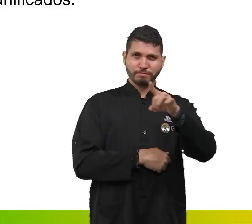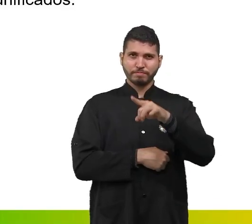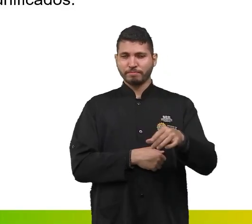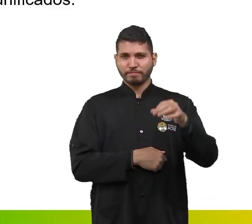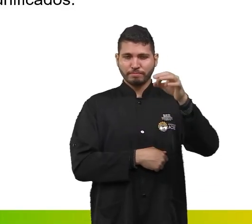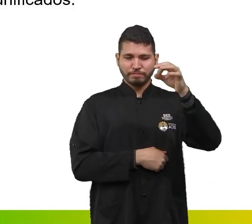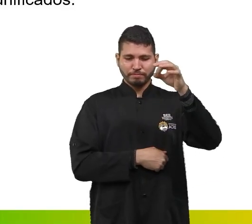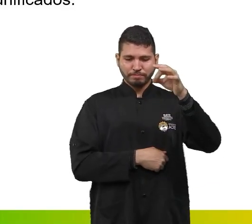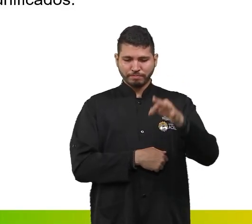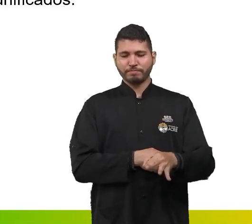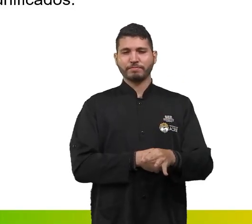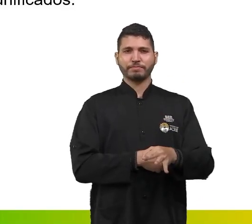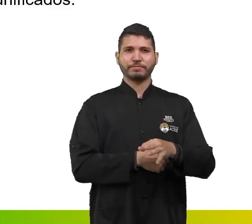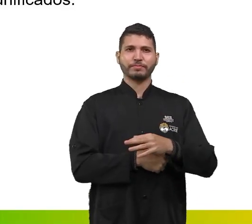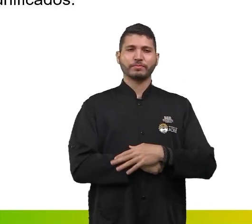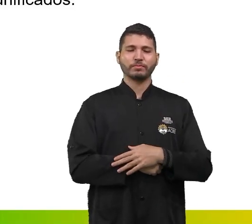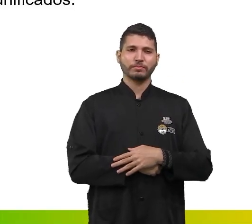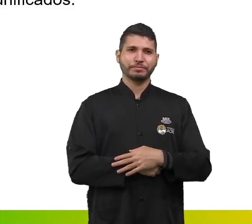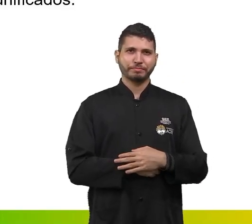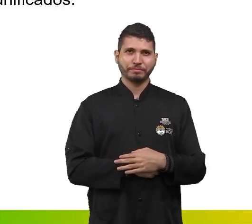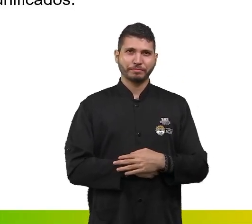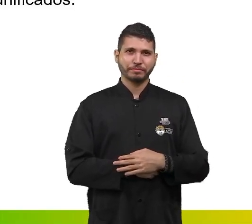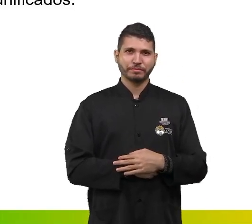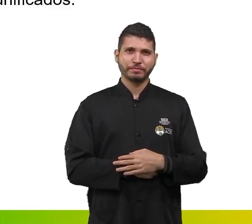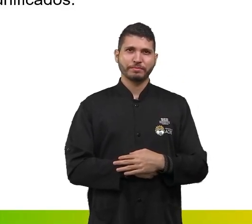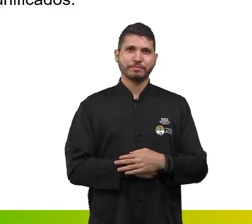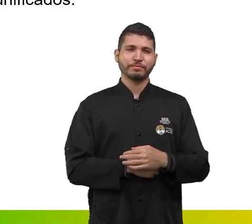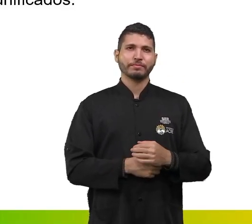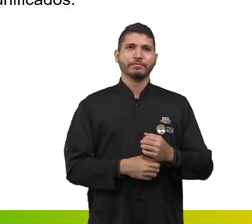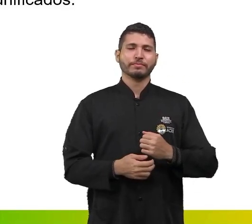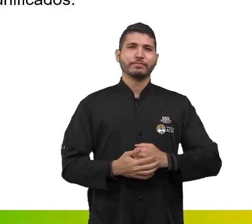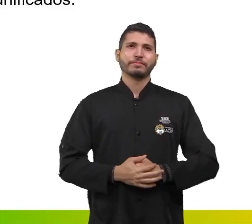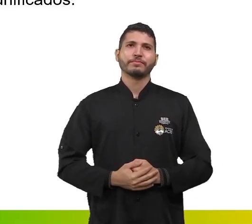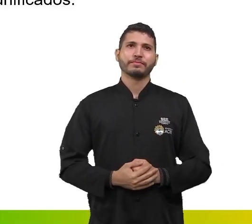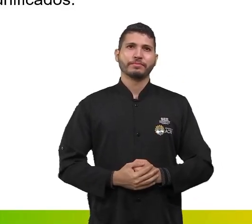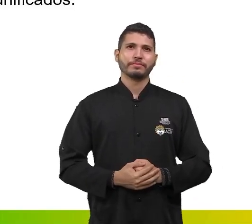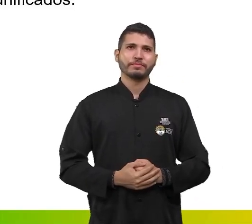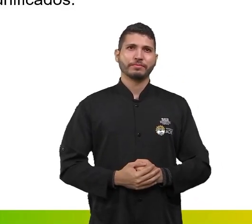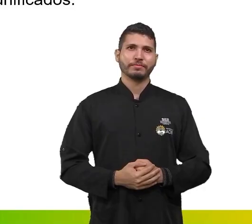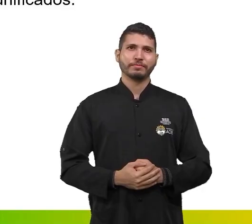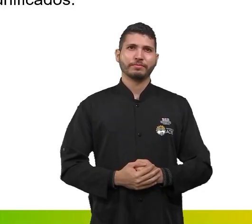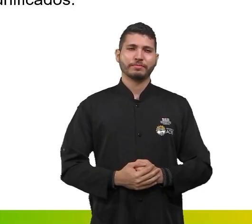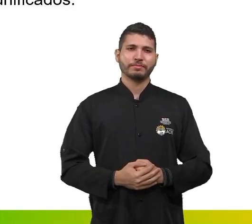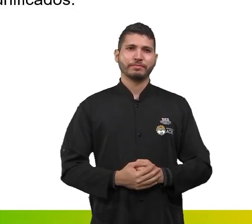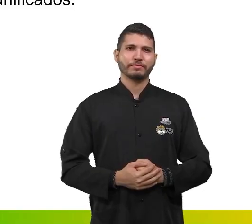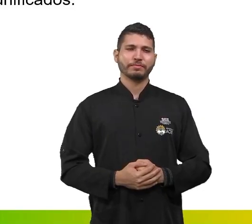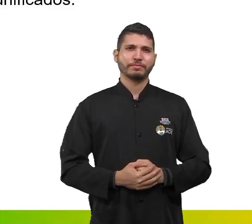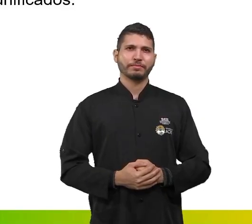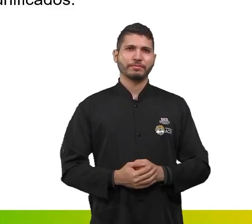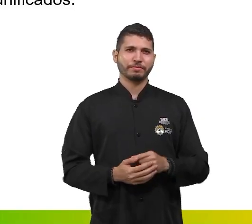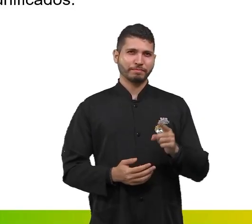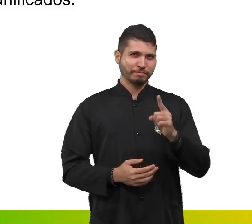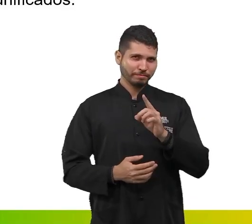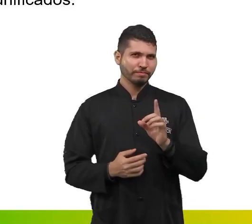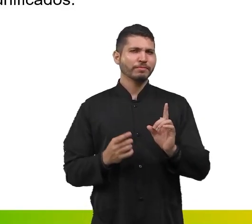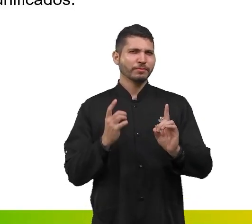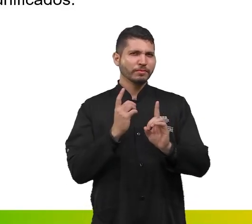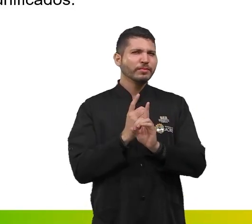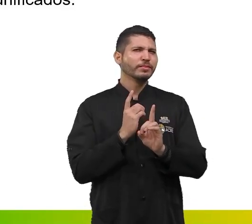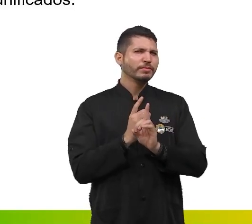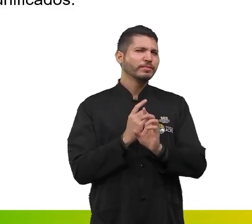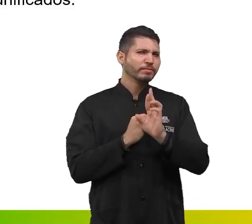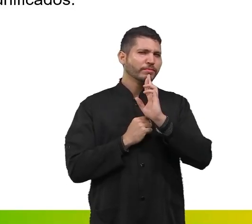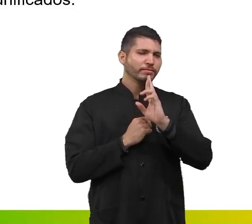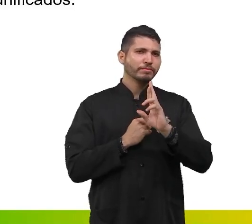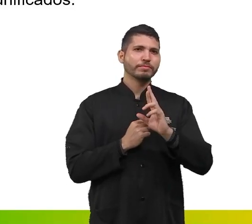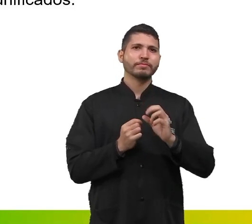só, como é que um fator decisivo para a formação dos Estados nacionais foi o fortalecimento